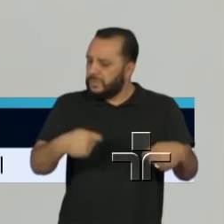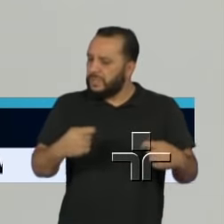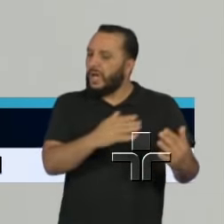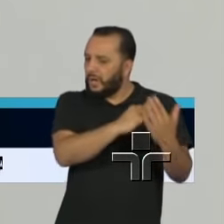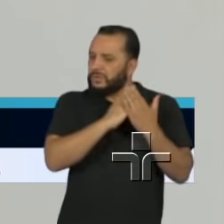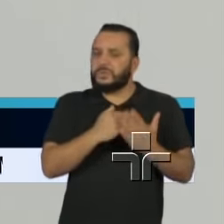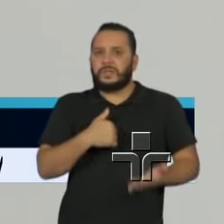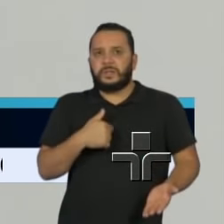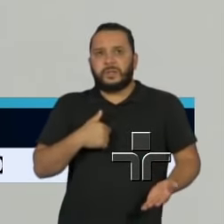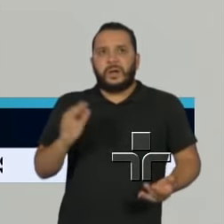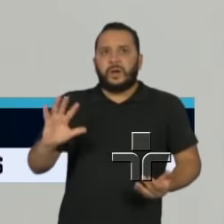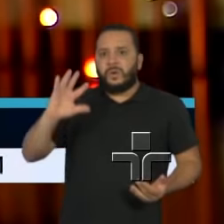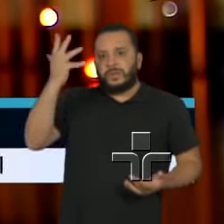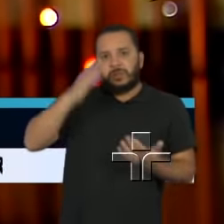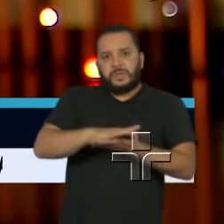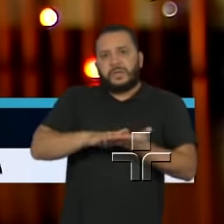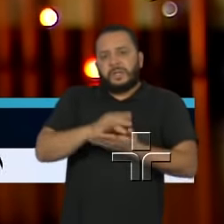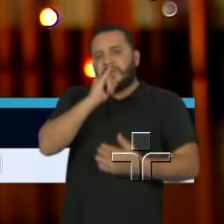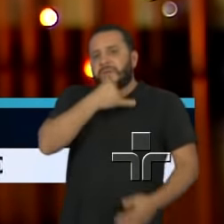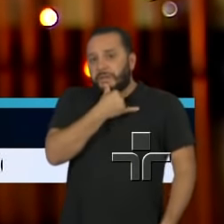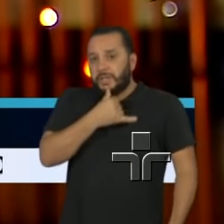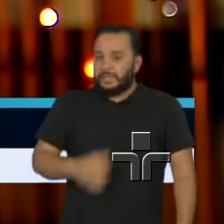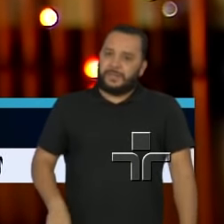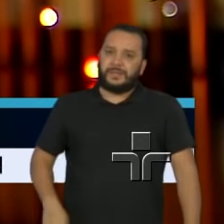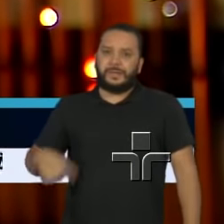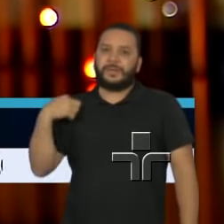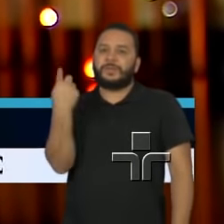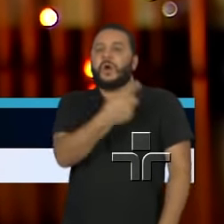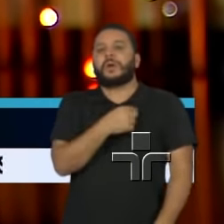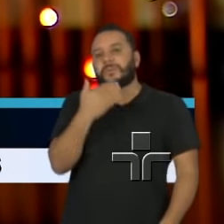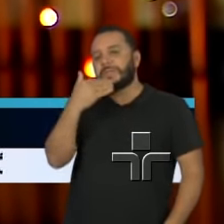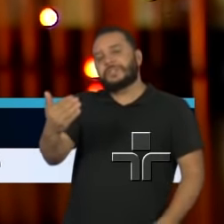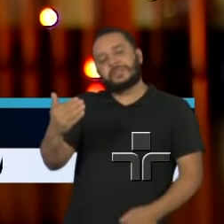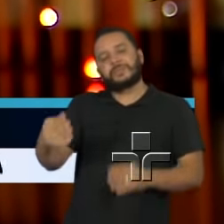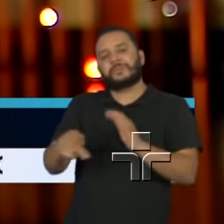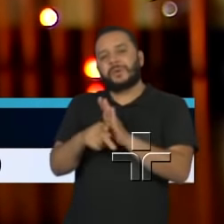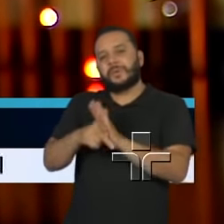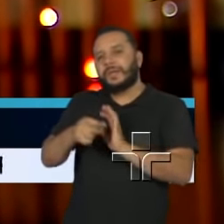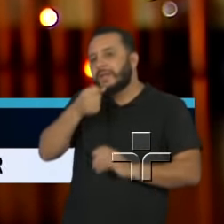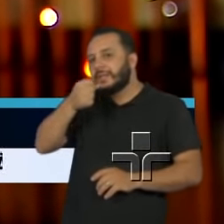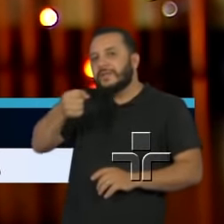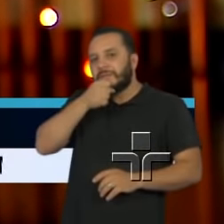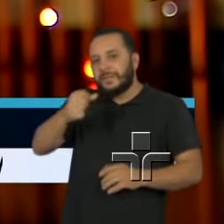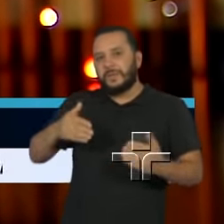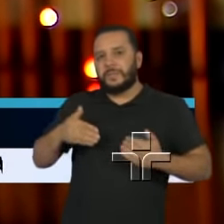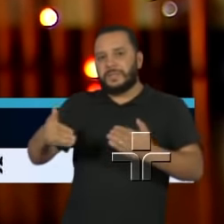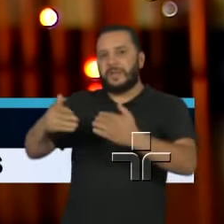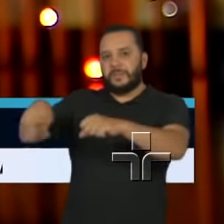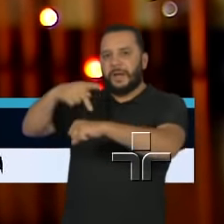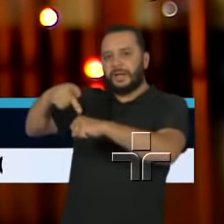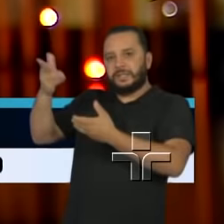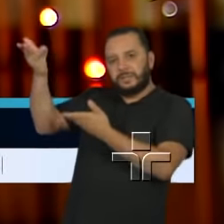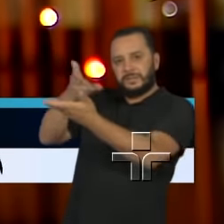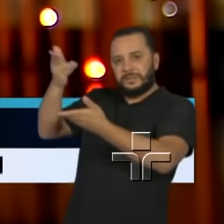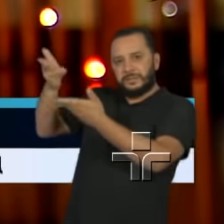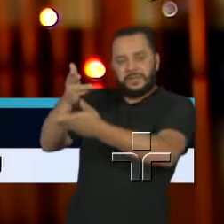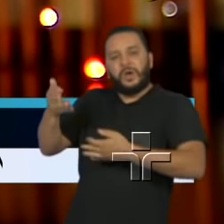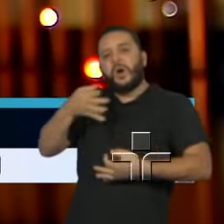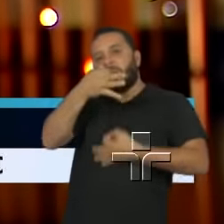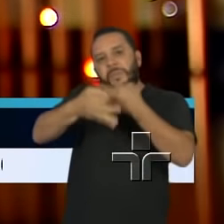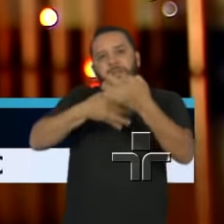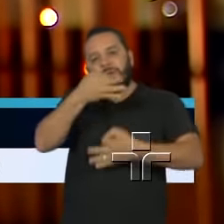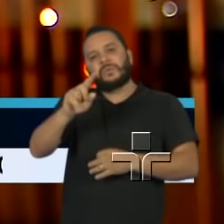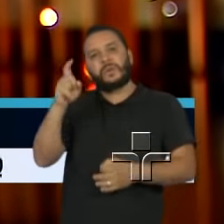que não aconteceu, infelizmente. Nós pedimos uma entrevista ao Ministério das Relações Exteriores para que comentasse as acusações feitas